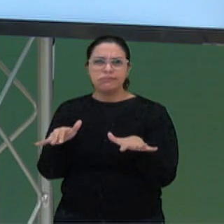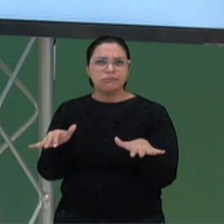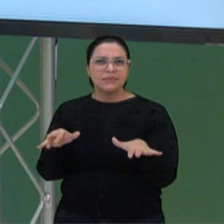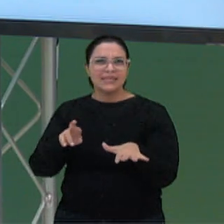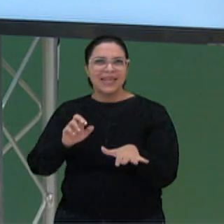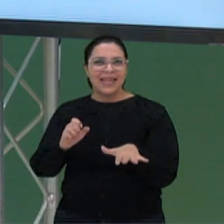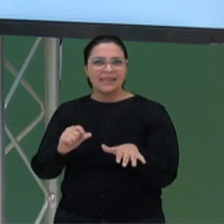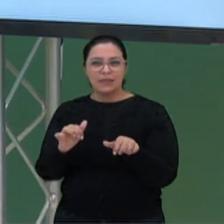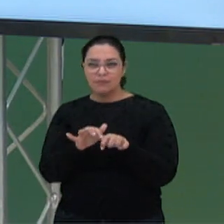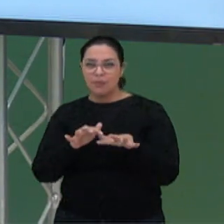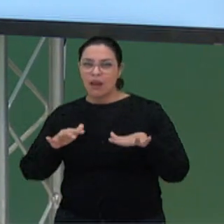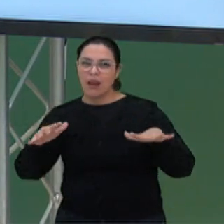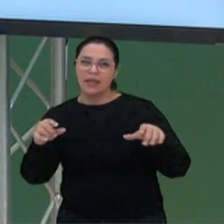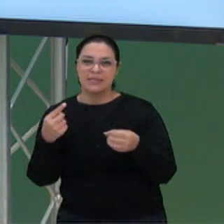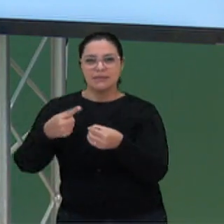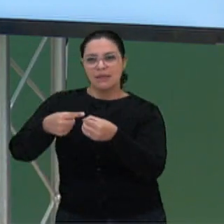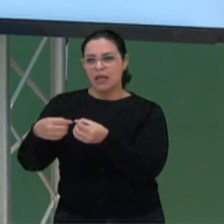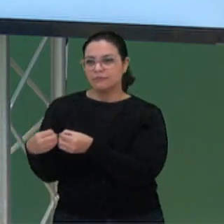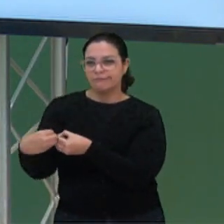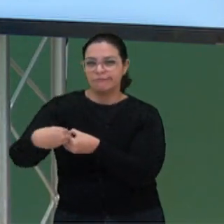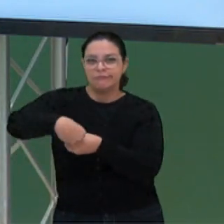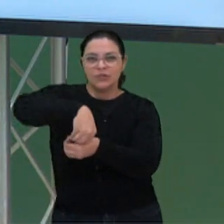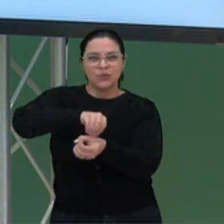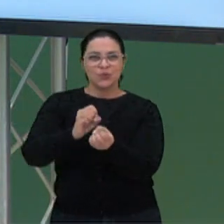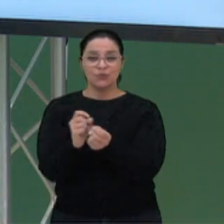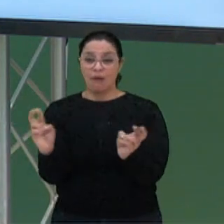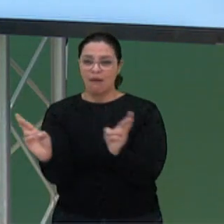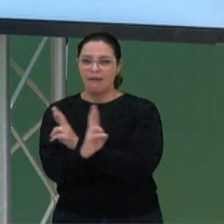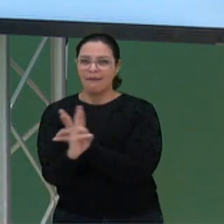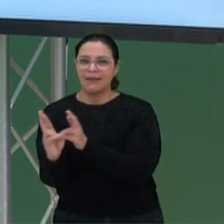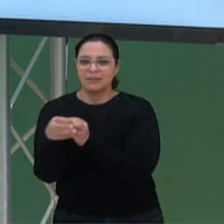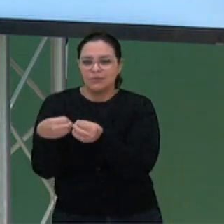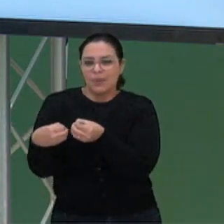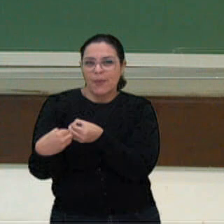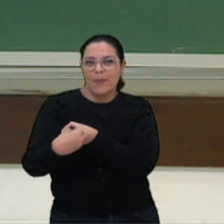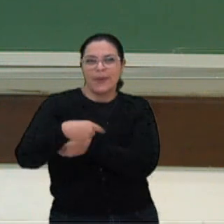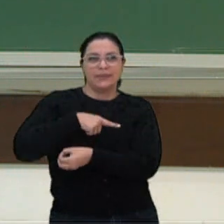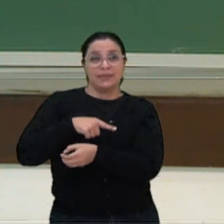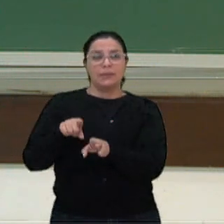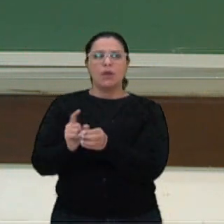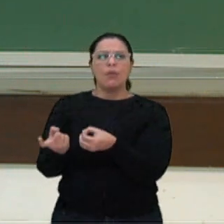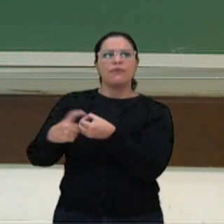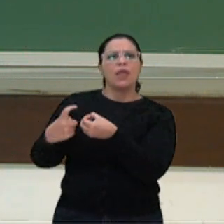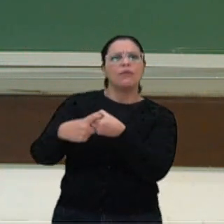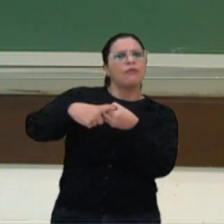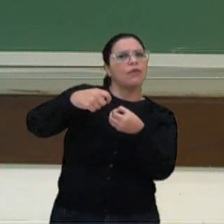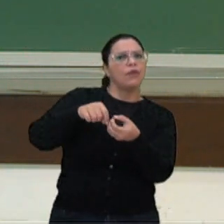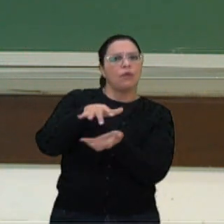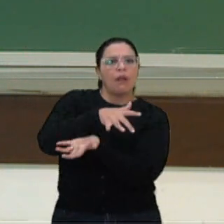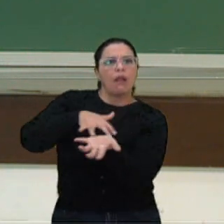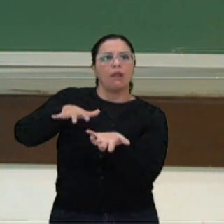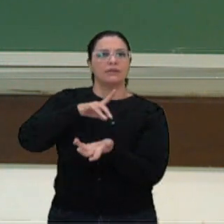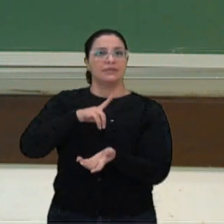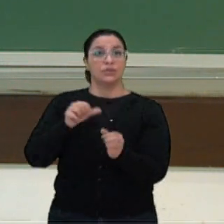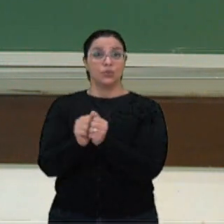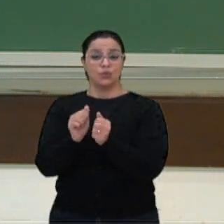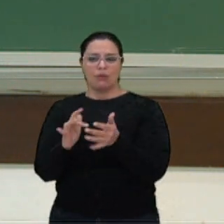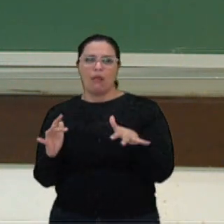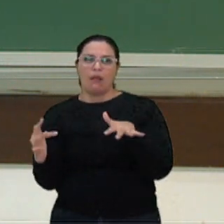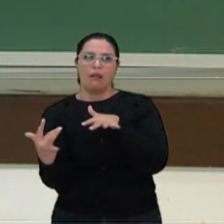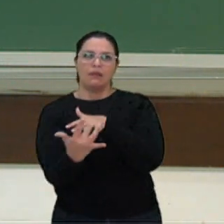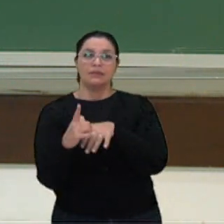lá no início as redes urbanas, e qual é a inter-relação, como elas estão ligadas entre si.